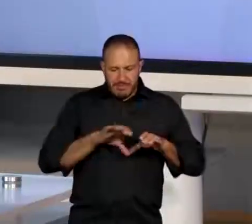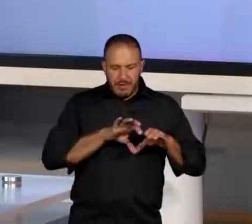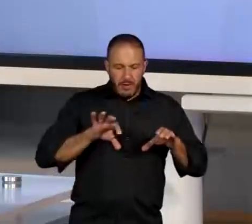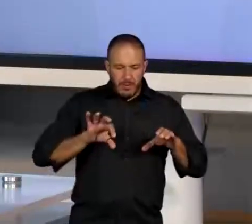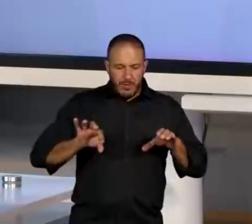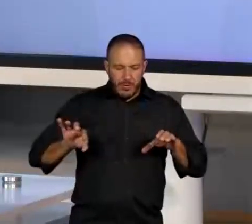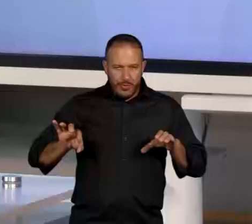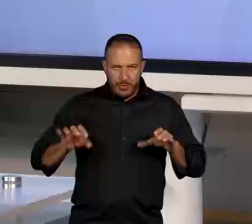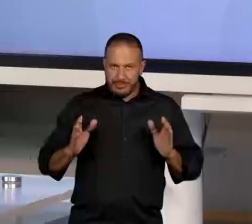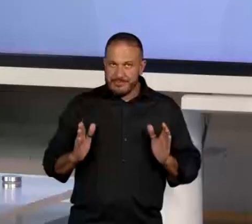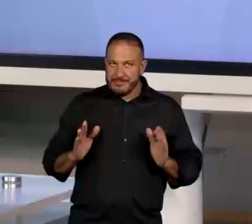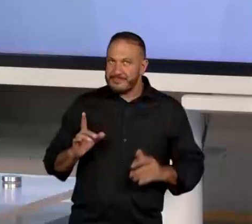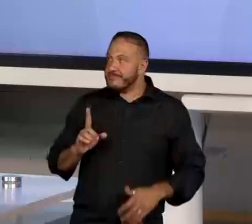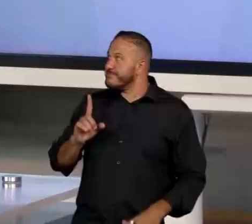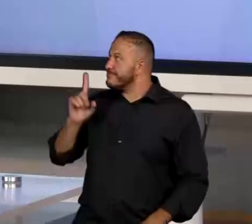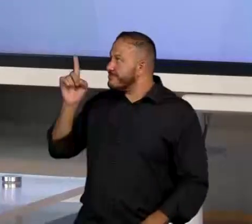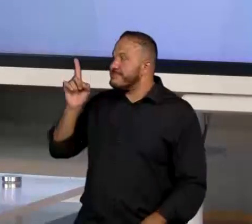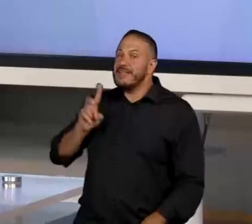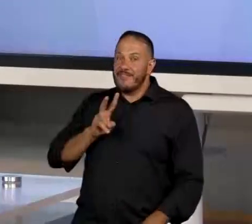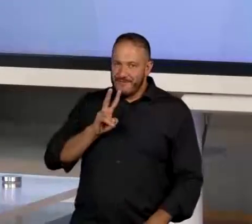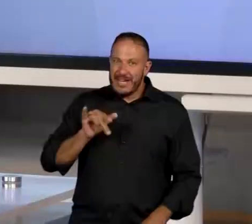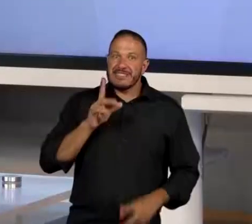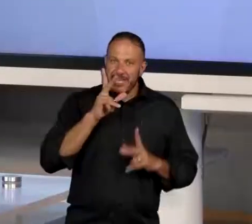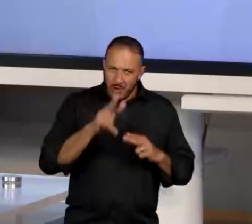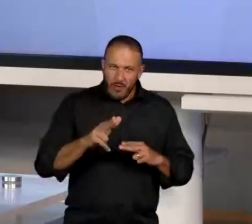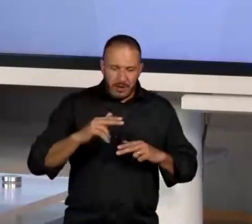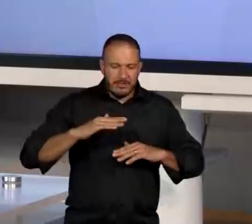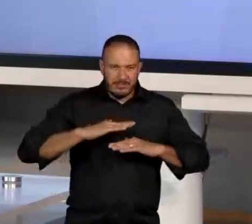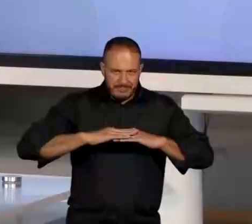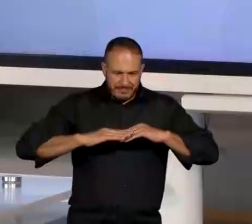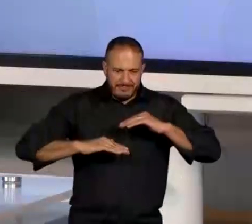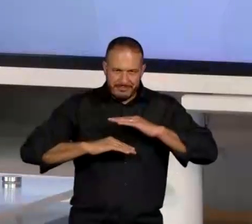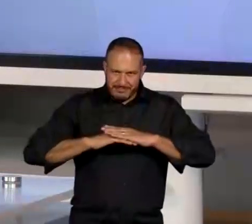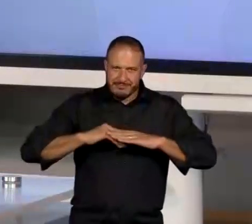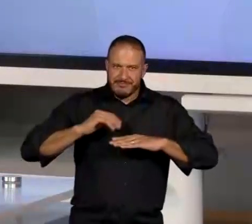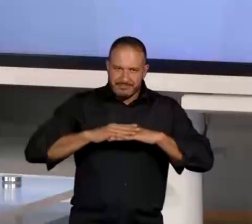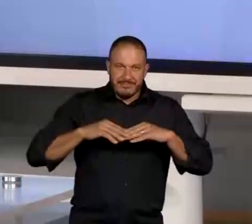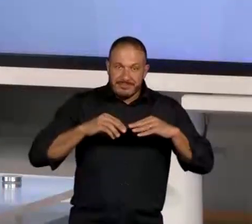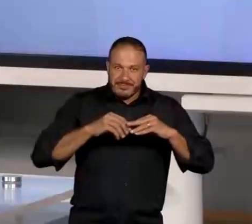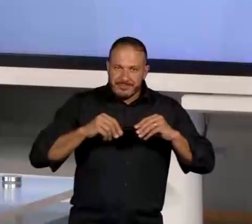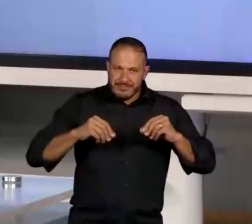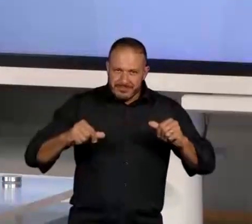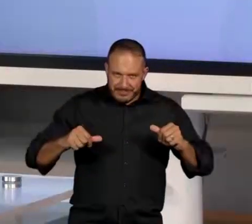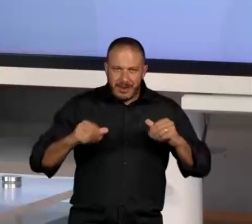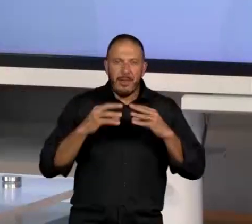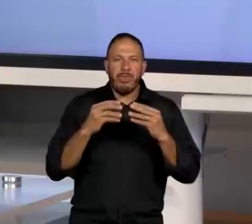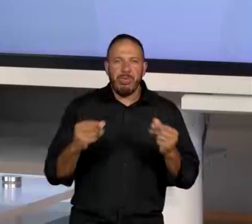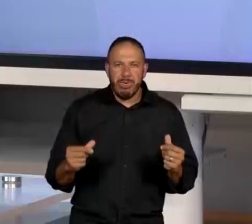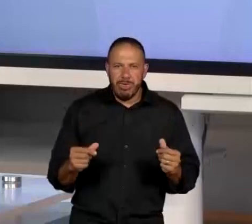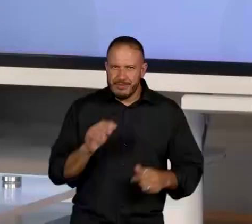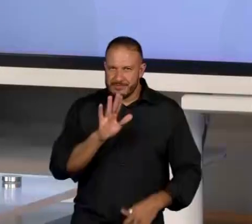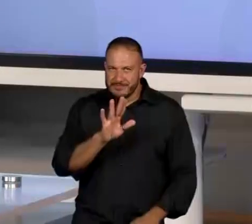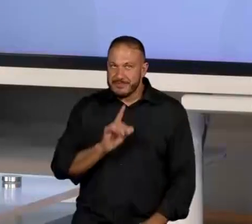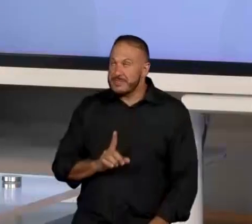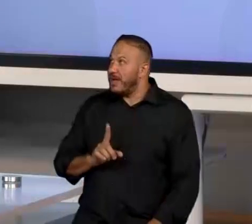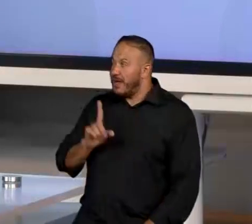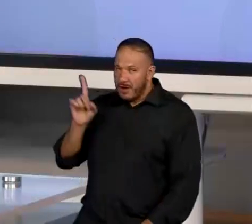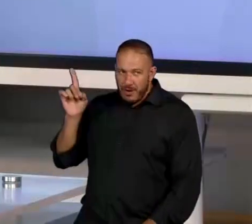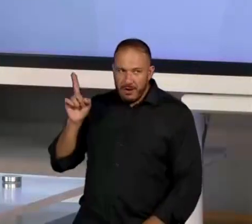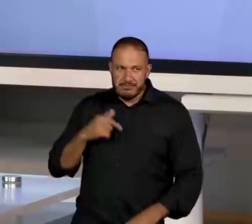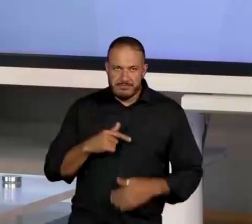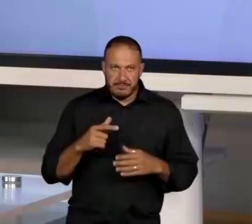aqui será a nossa composteira. A tampa da nossa garrafa ela tem que estar